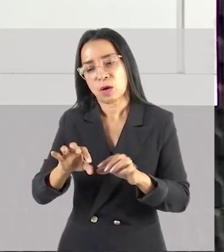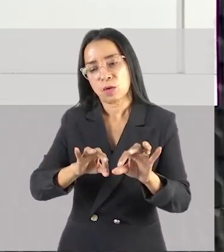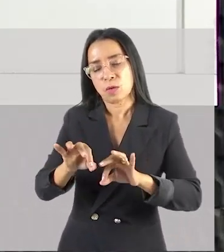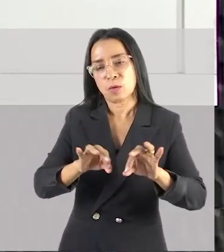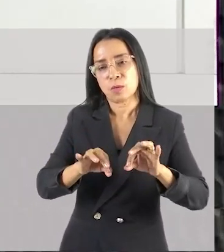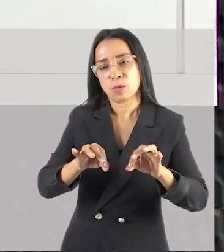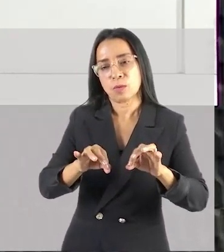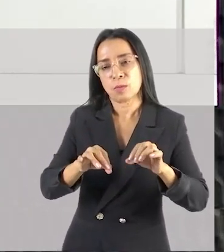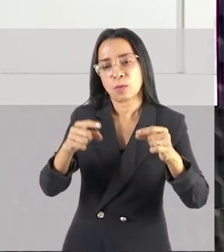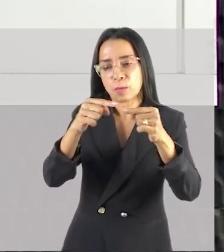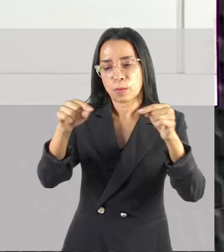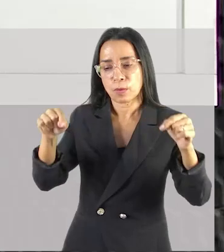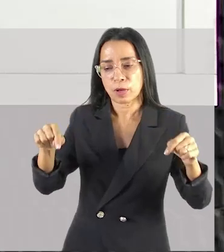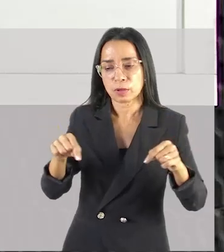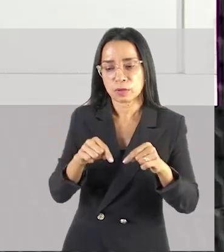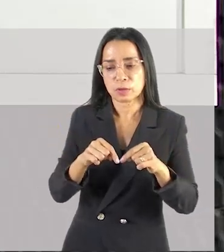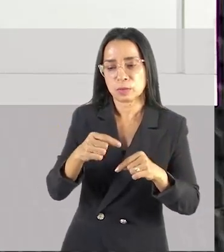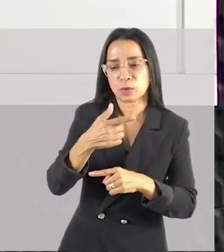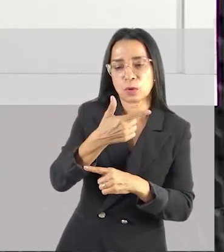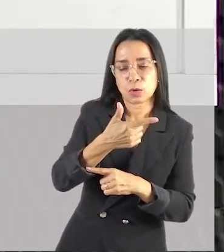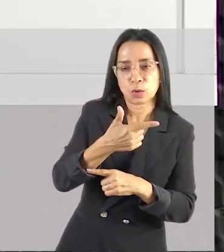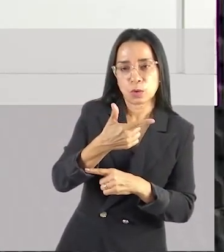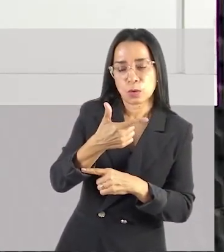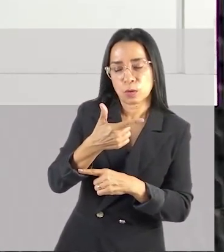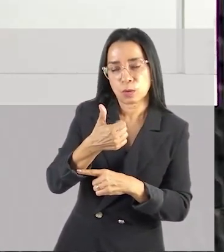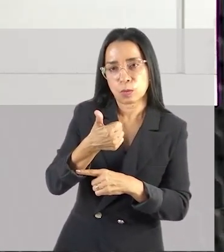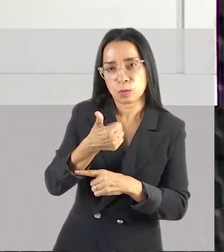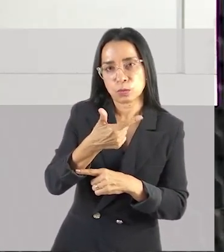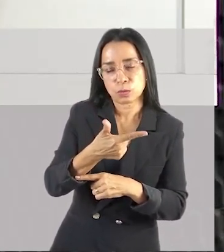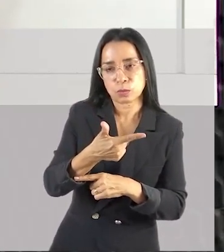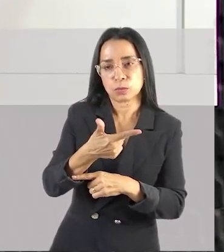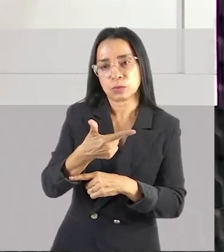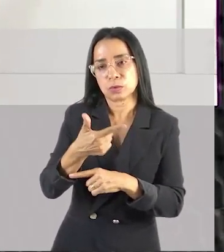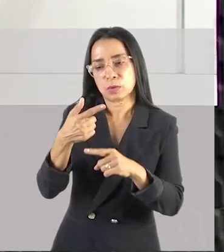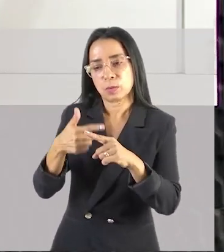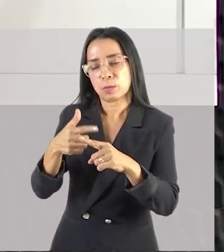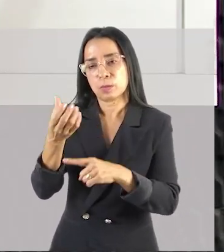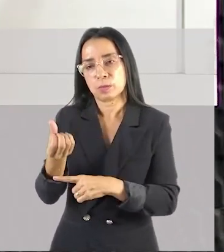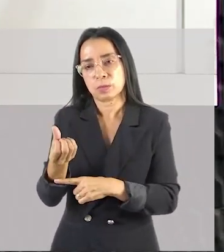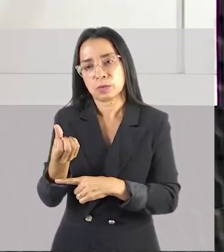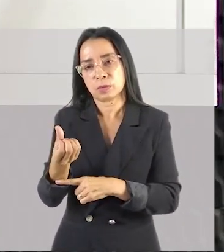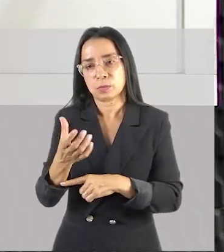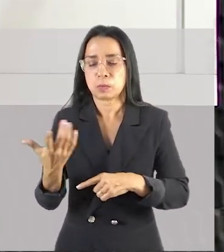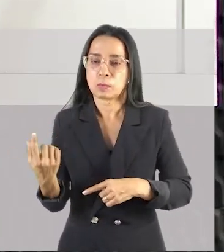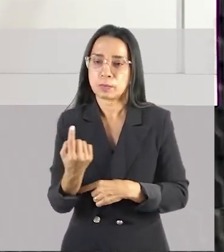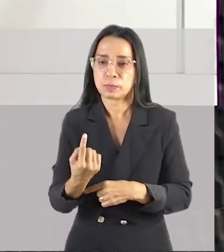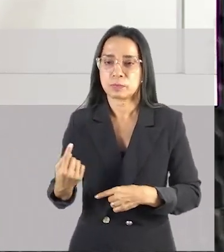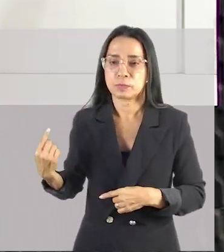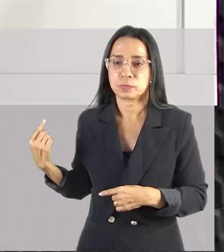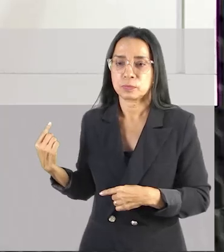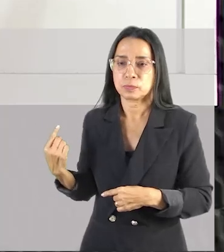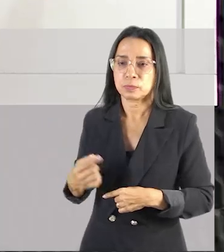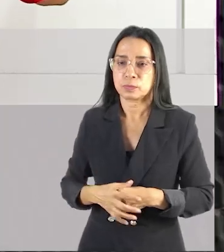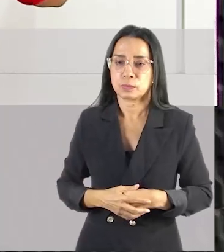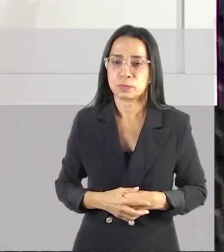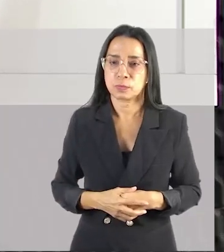retângulos, né, de 12 por 6. Ó. Então, cada retângulozinho desse aqui, ó, ele tem 12 aqui por 6.